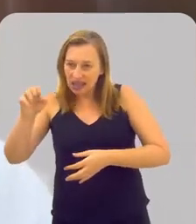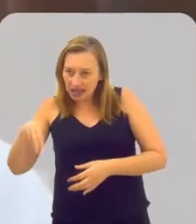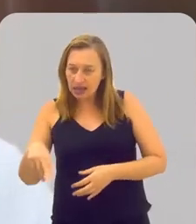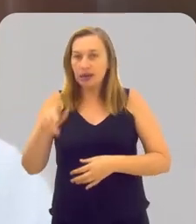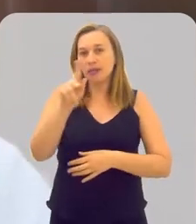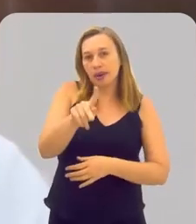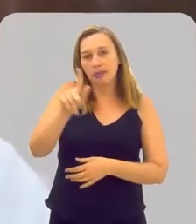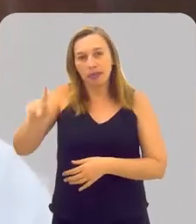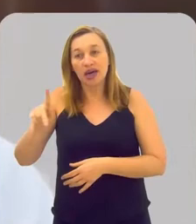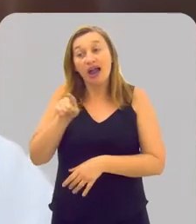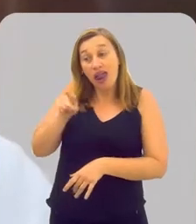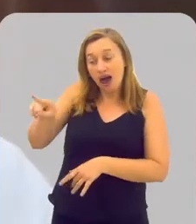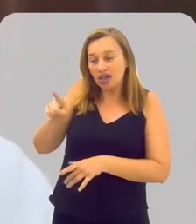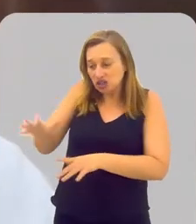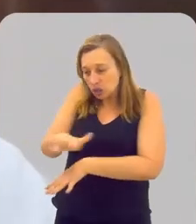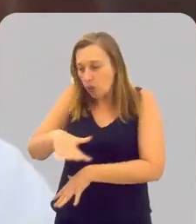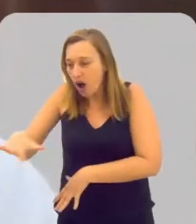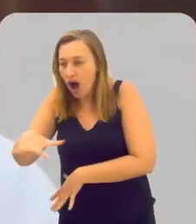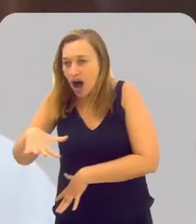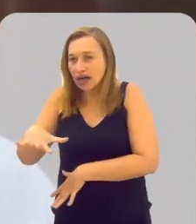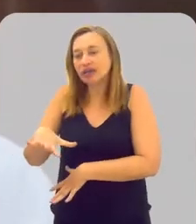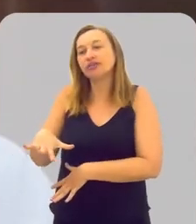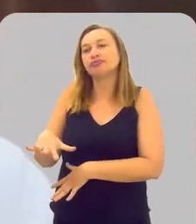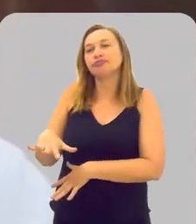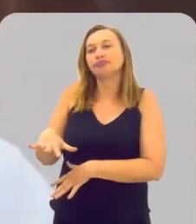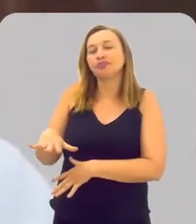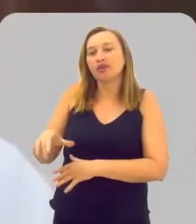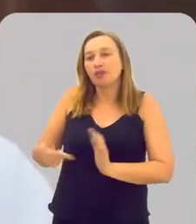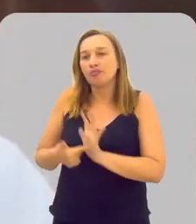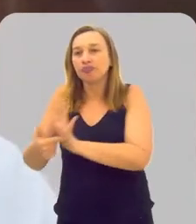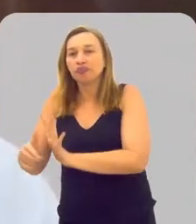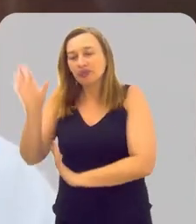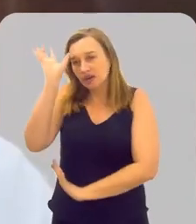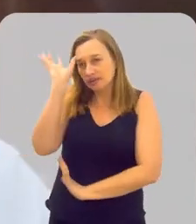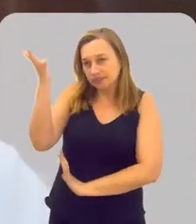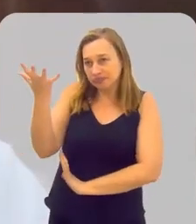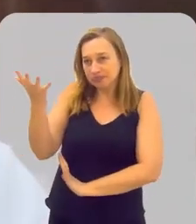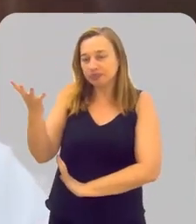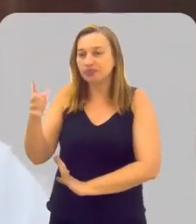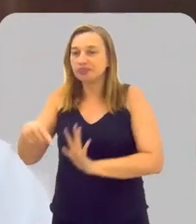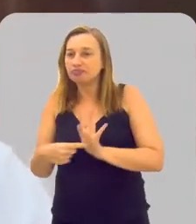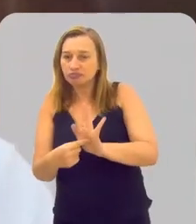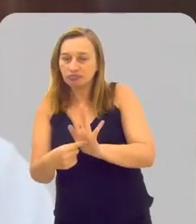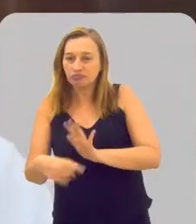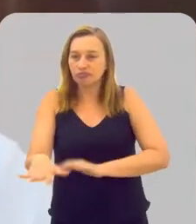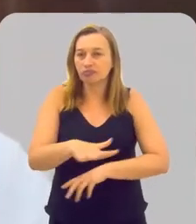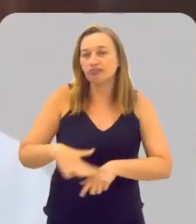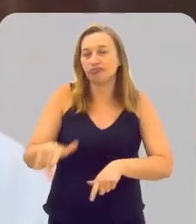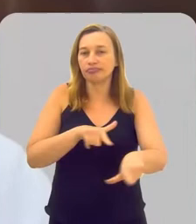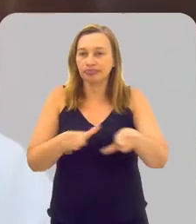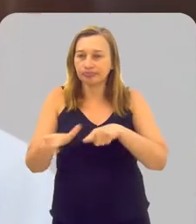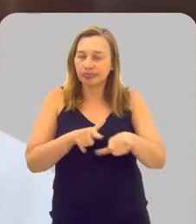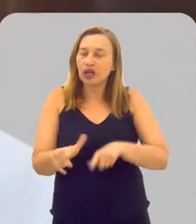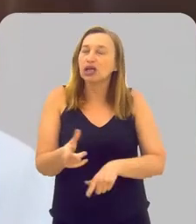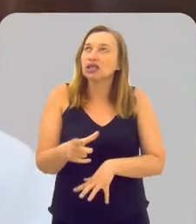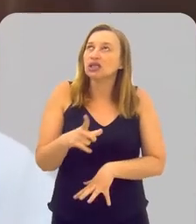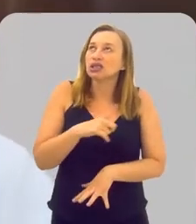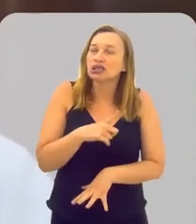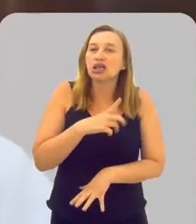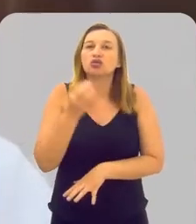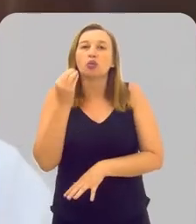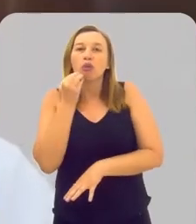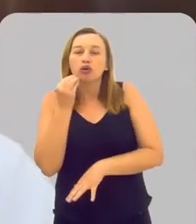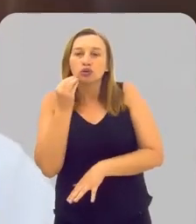que chama Armazém IBP. E a gente lá tem uma área que a gente vai trazer as soluções que a gente leva para o mercado, o que que a